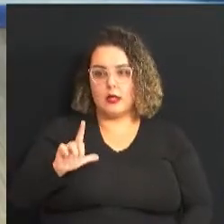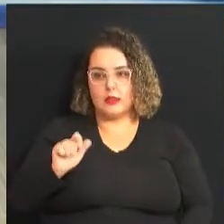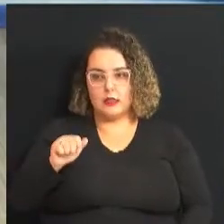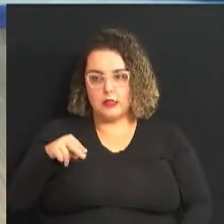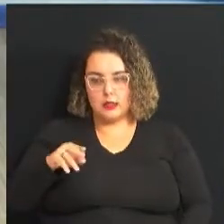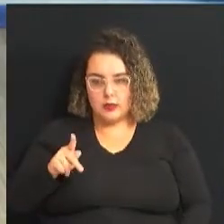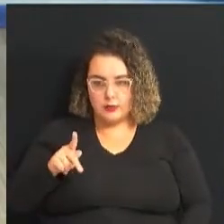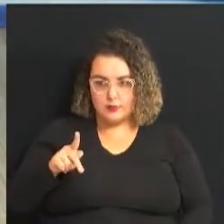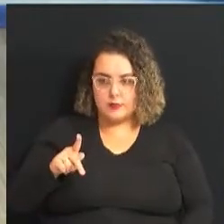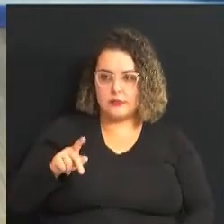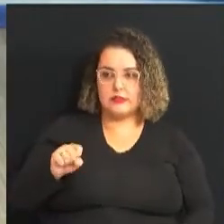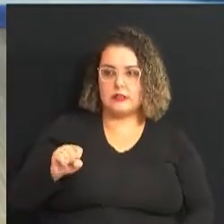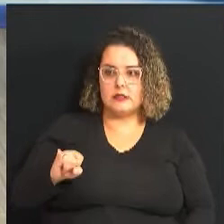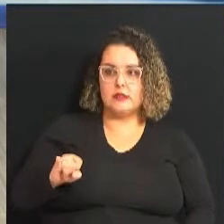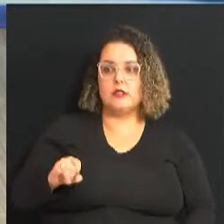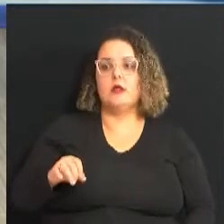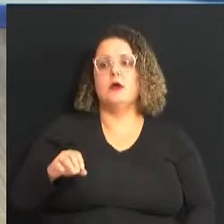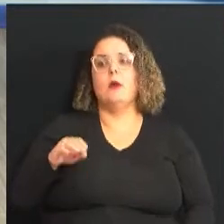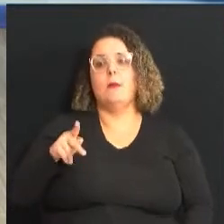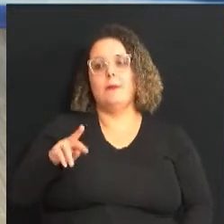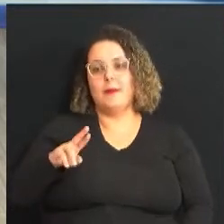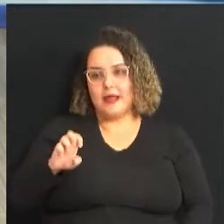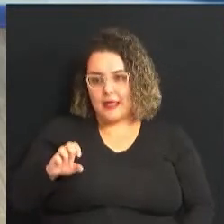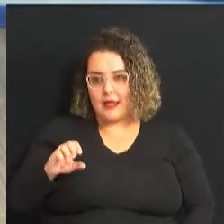fazem parte aí dessa lista?